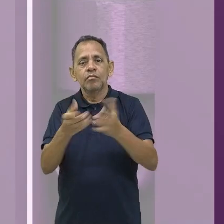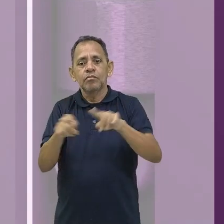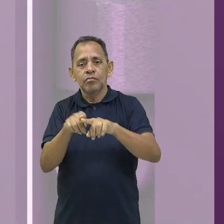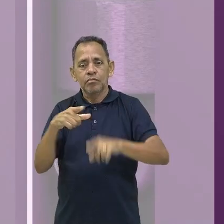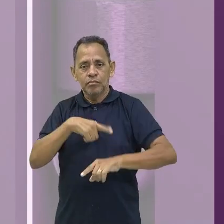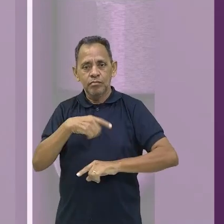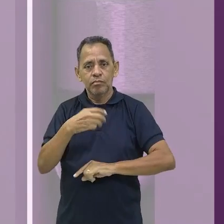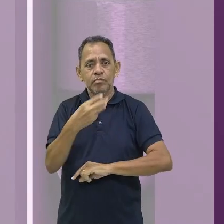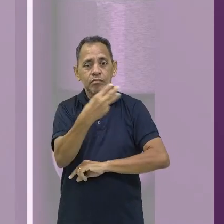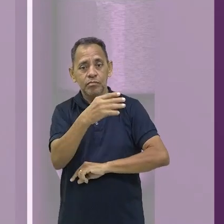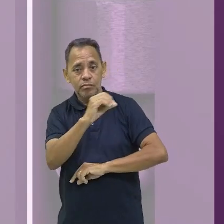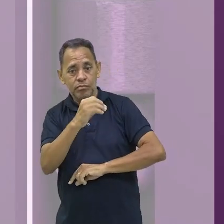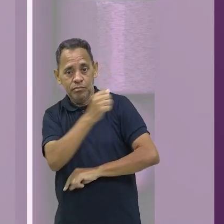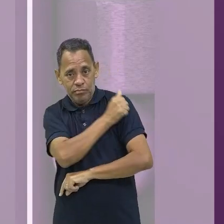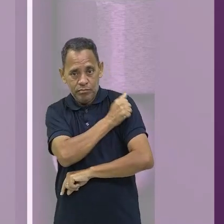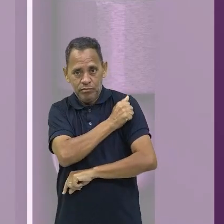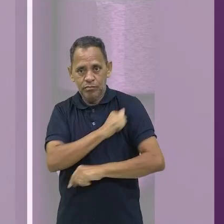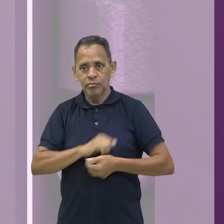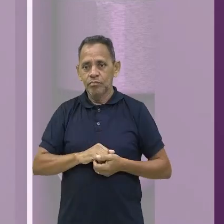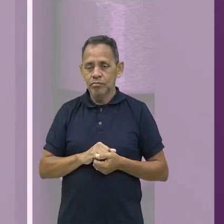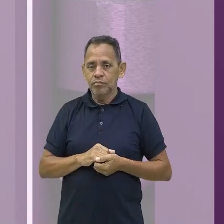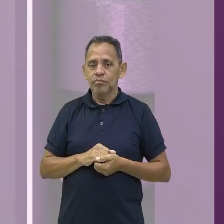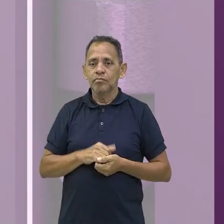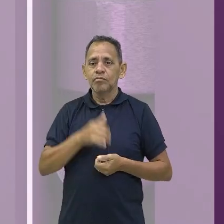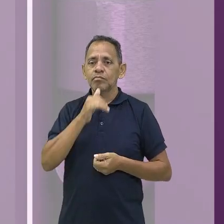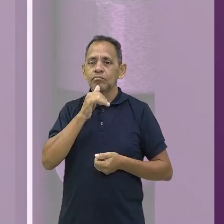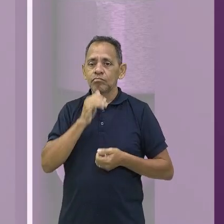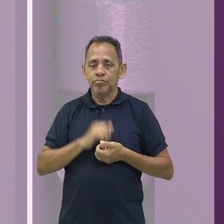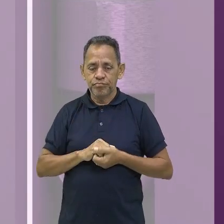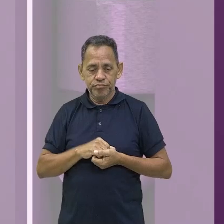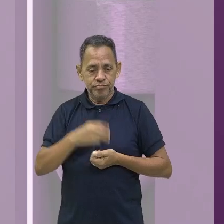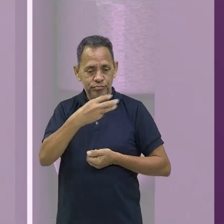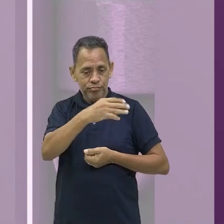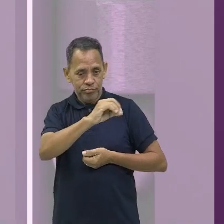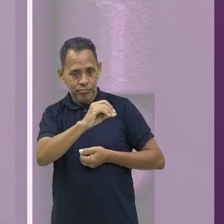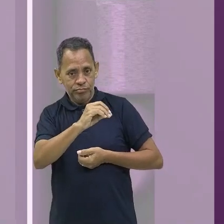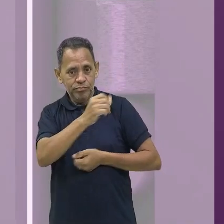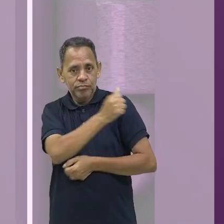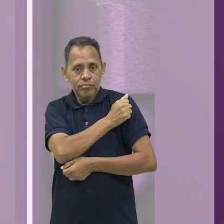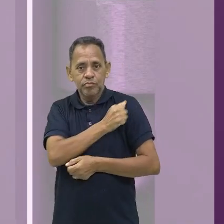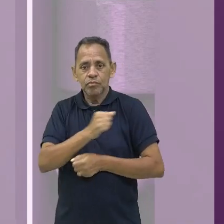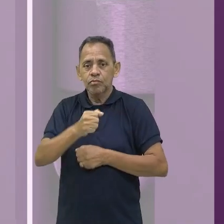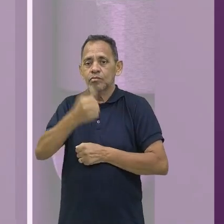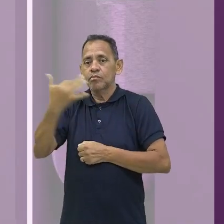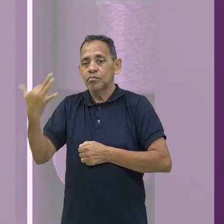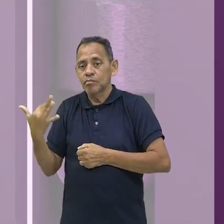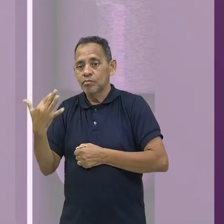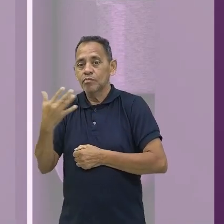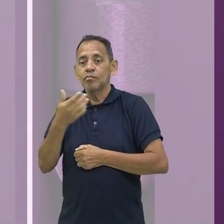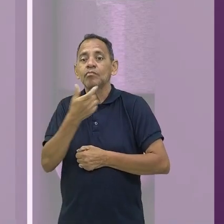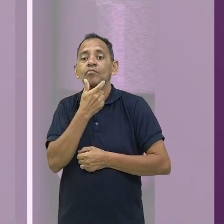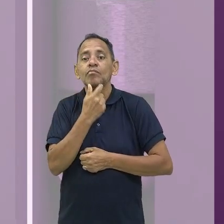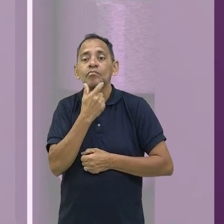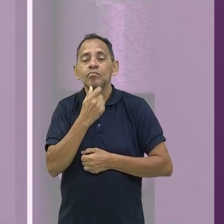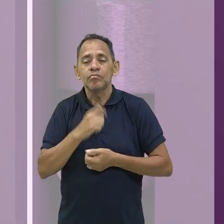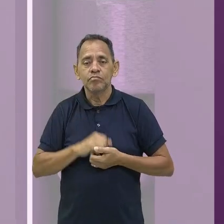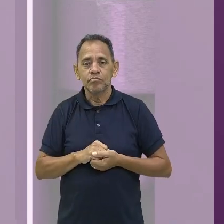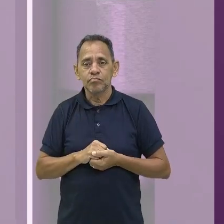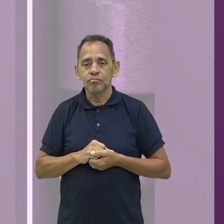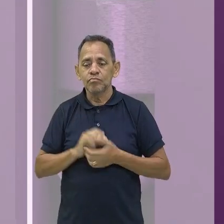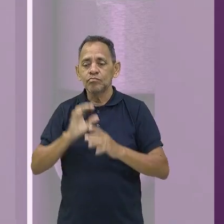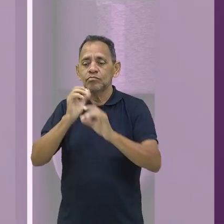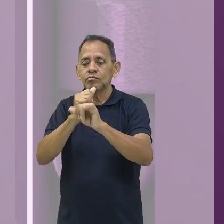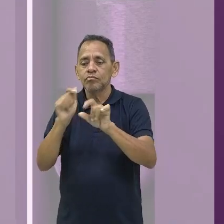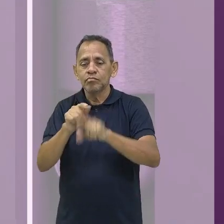exemplo. Temos 30 alunos. Desses 30 alunos, quantos são meninos? Então, nós temos um total, por exemplo,